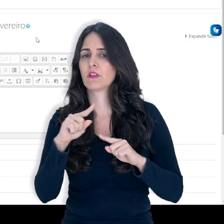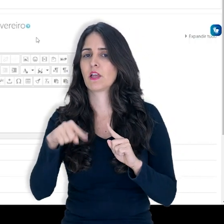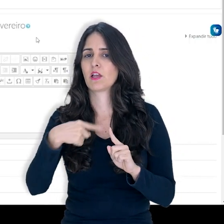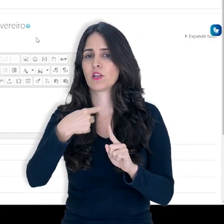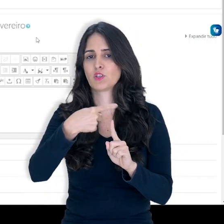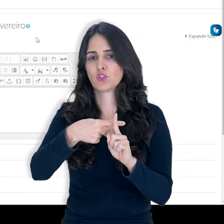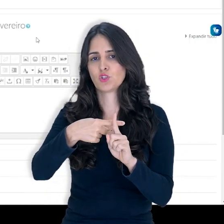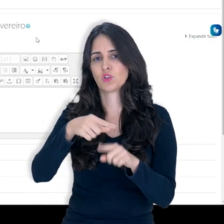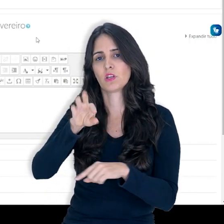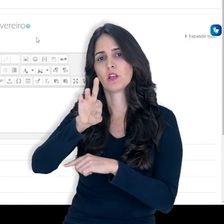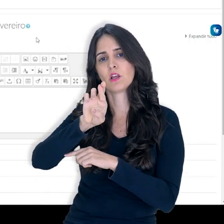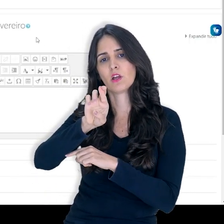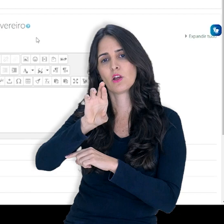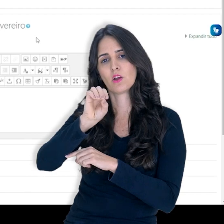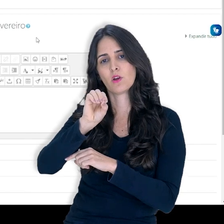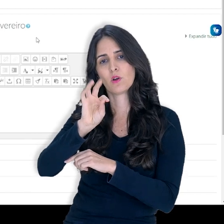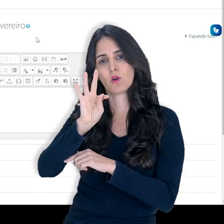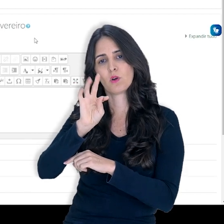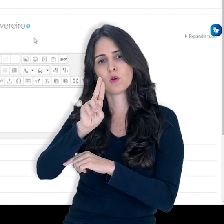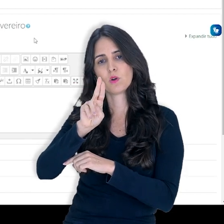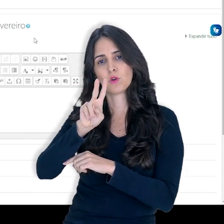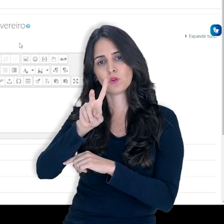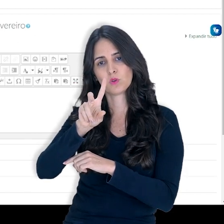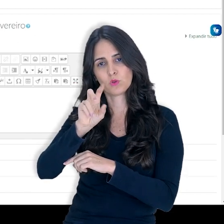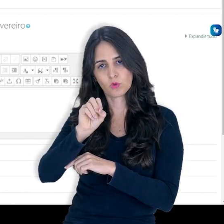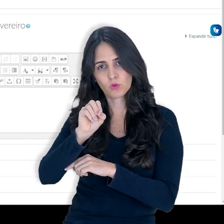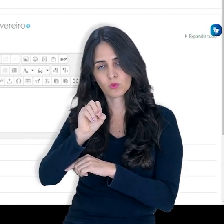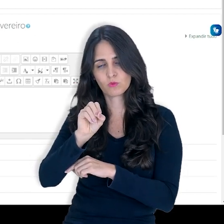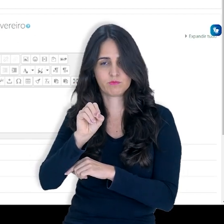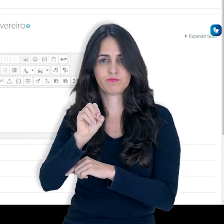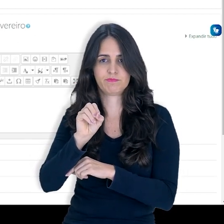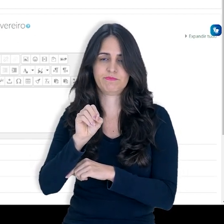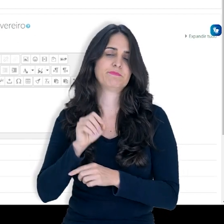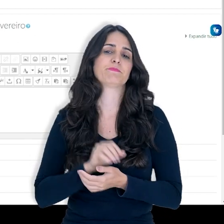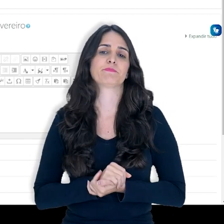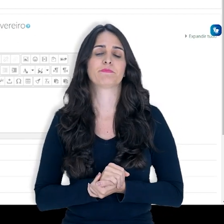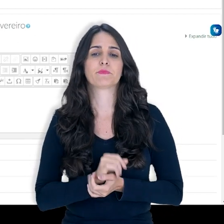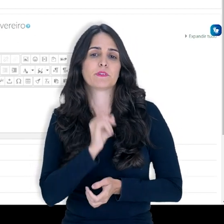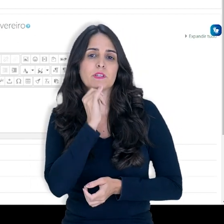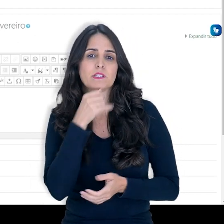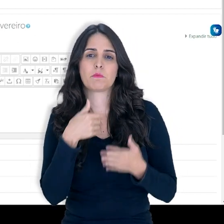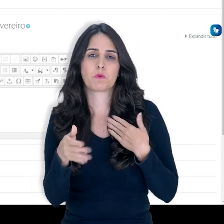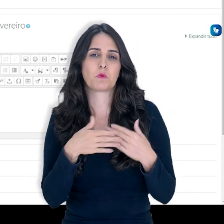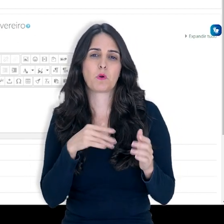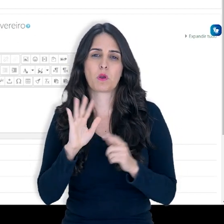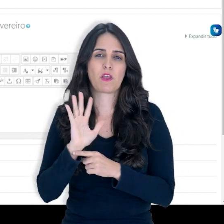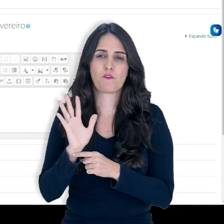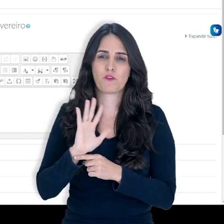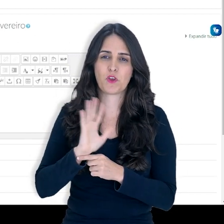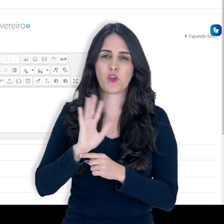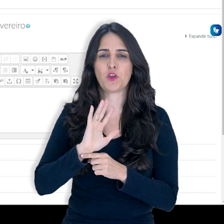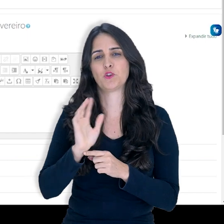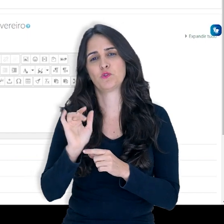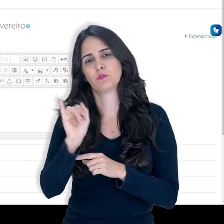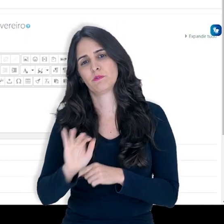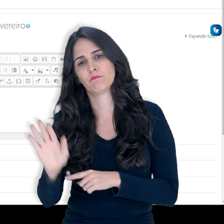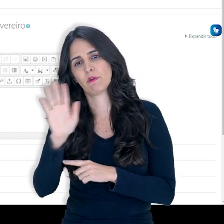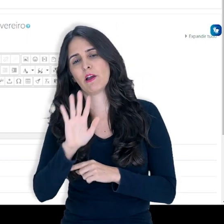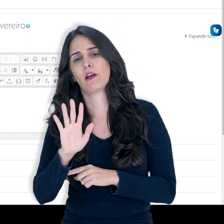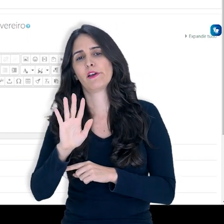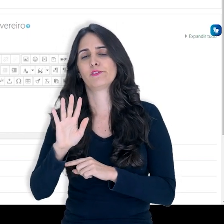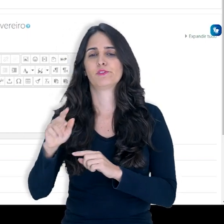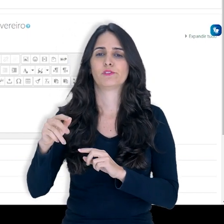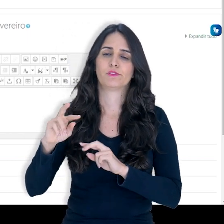pode adicionar o que você quiser utilizando este editor. Você pode adicionar qualquer mídia, você